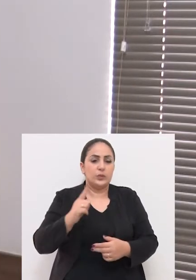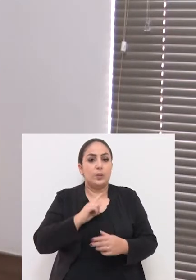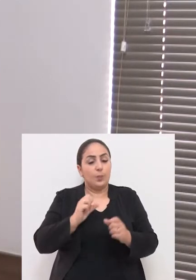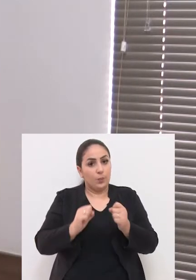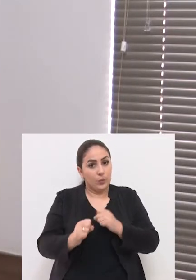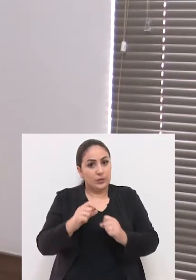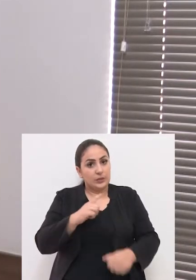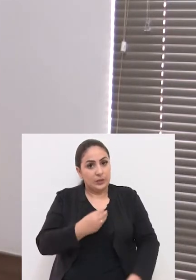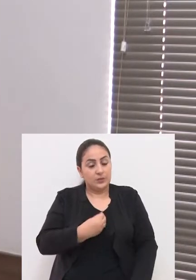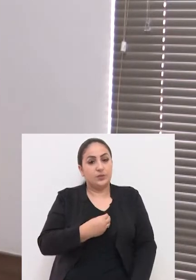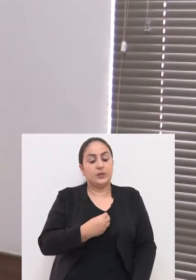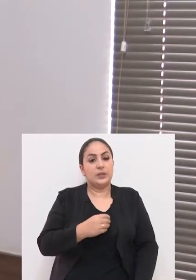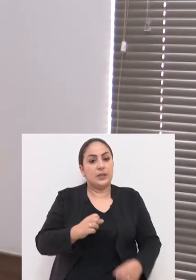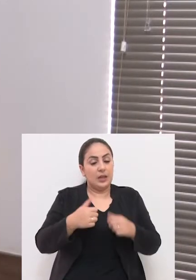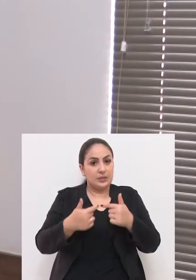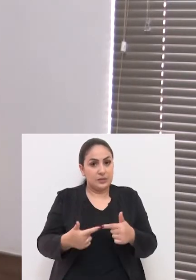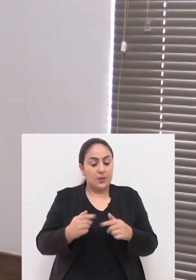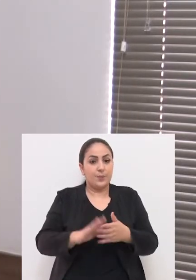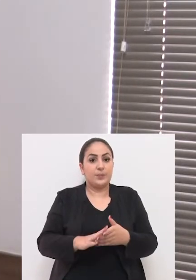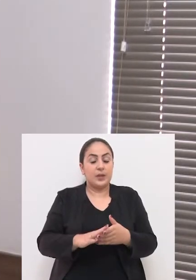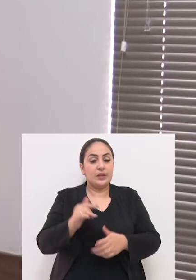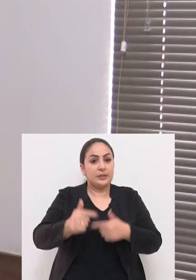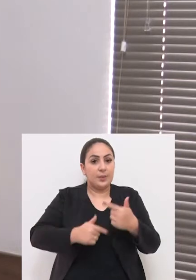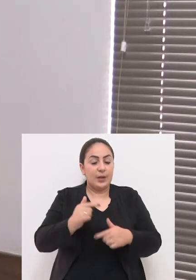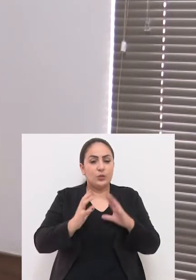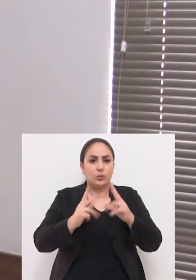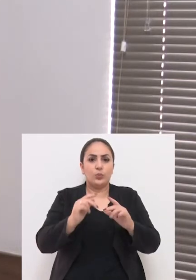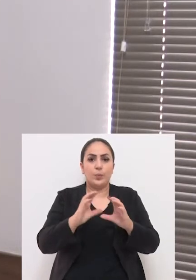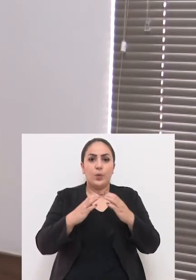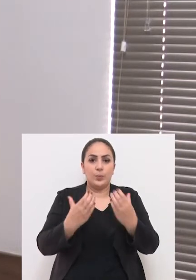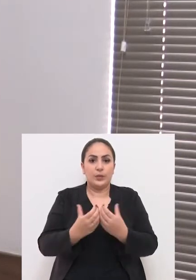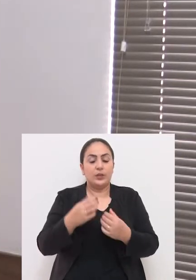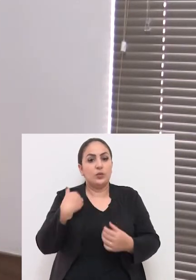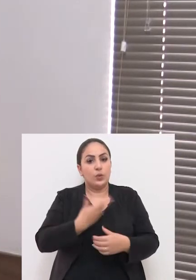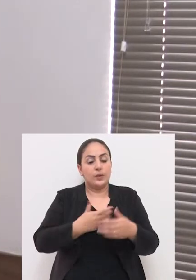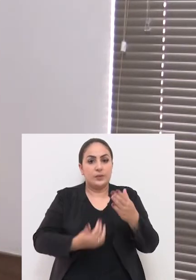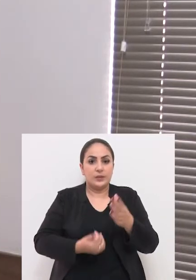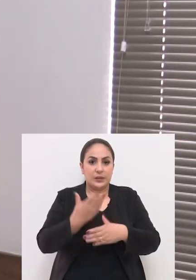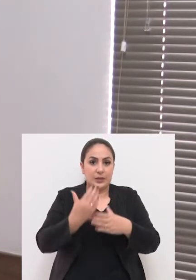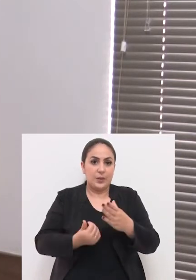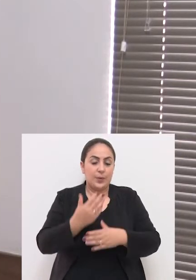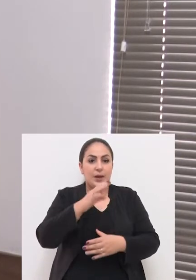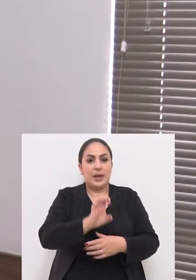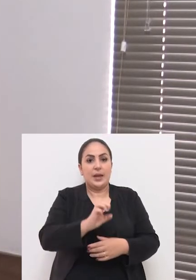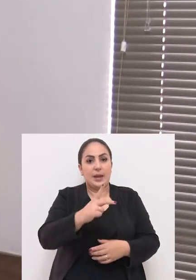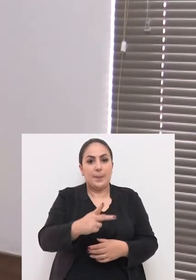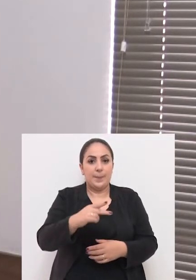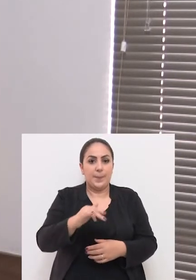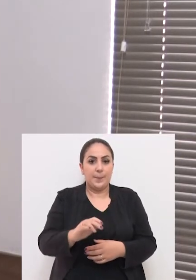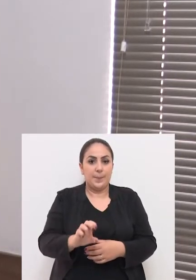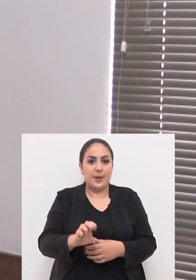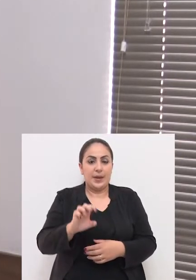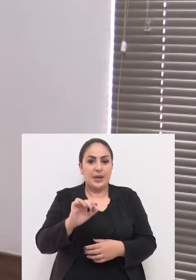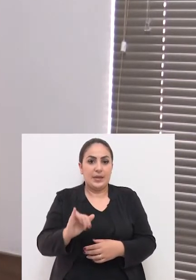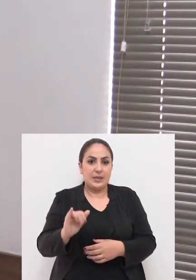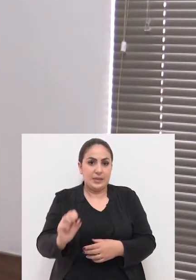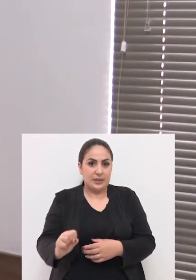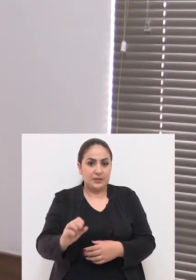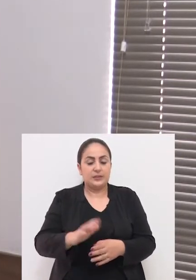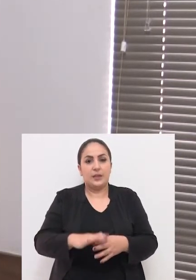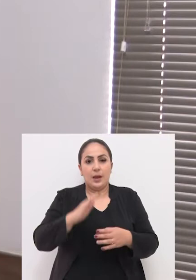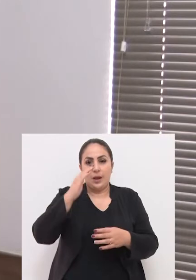alguns estudantes que poderiam estar em ação, a serviço da comunidade, confeccionando